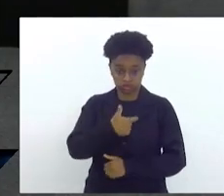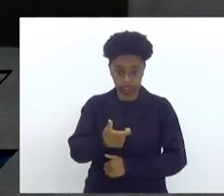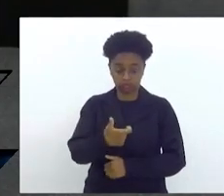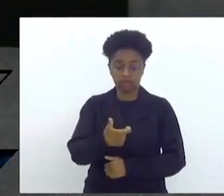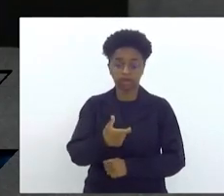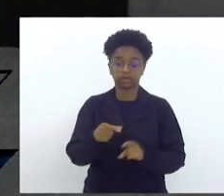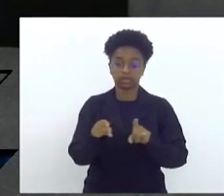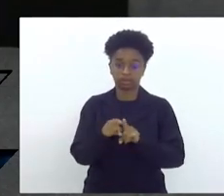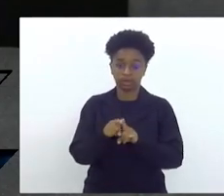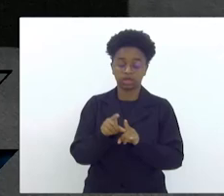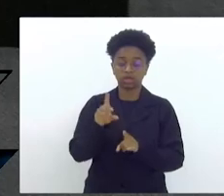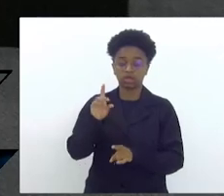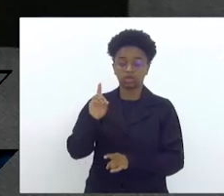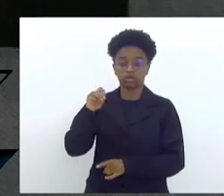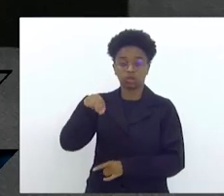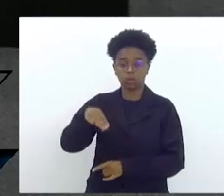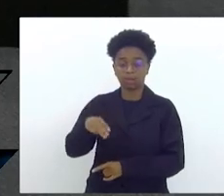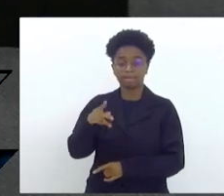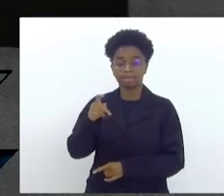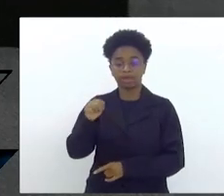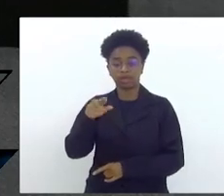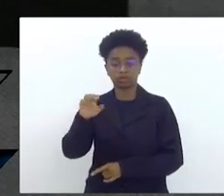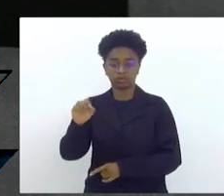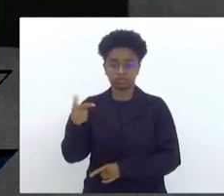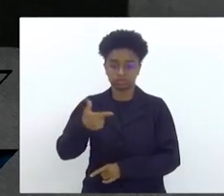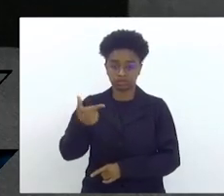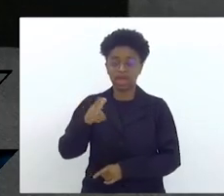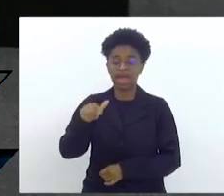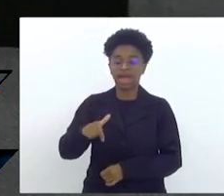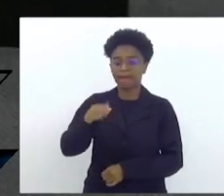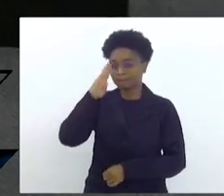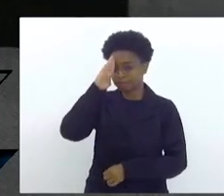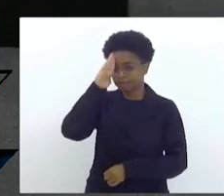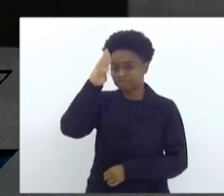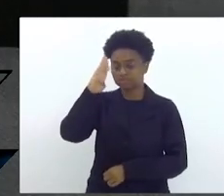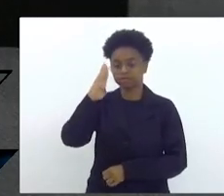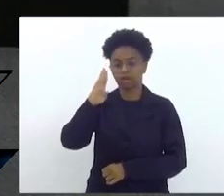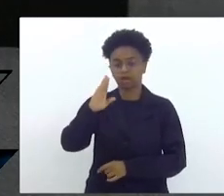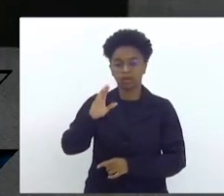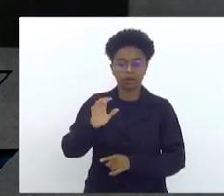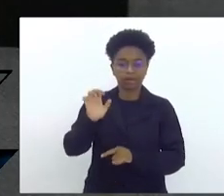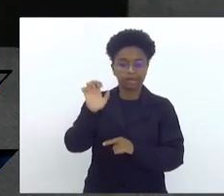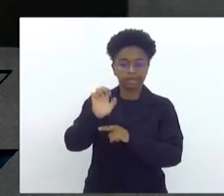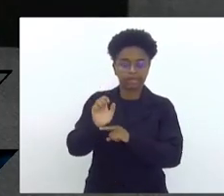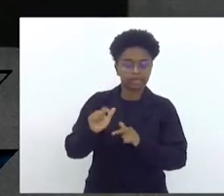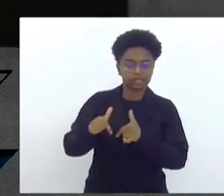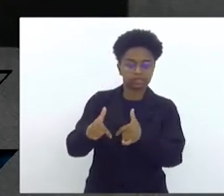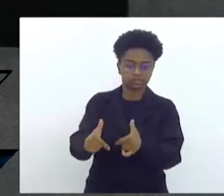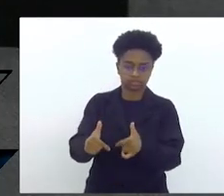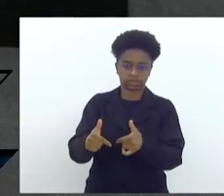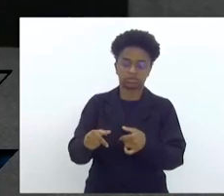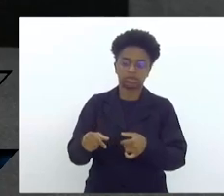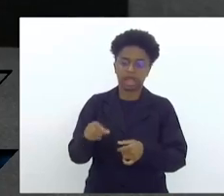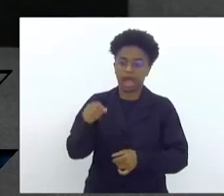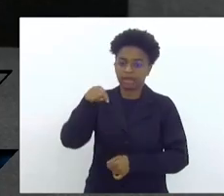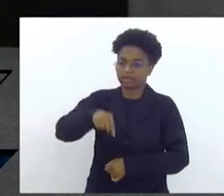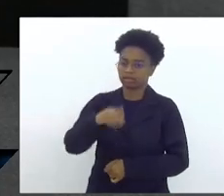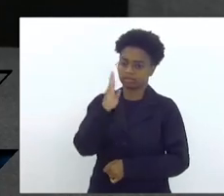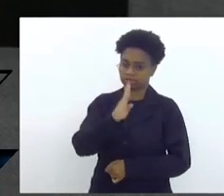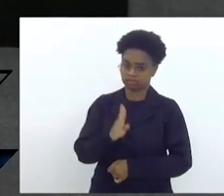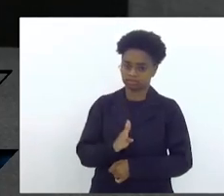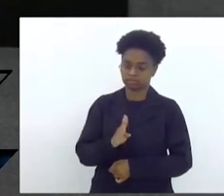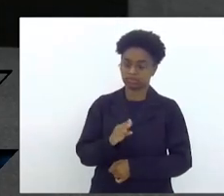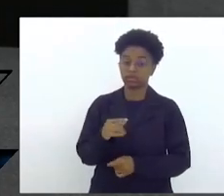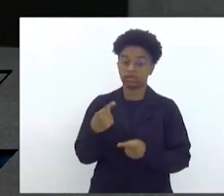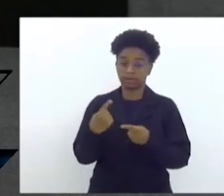e Dom Pedro II é um dos maiores não tô nem dizendo Presidente um dos maiores estadistas que esse Brasil já teve